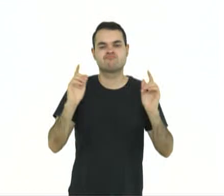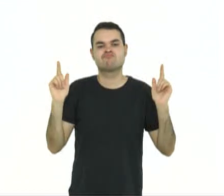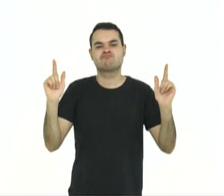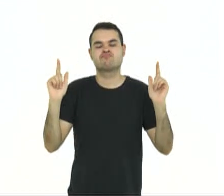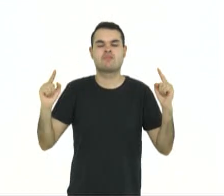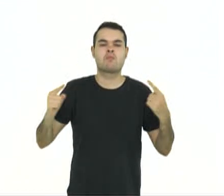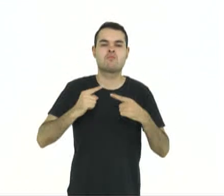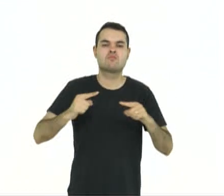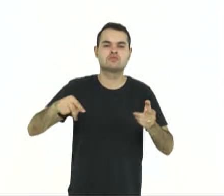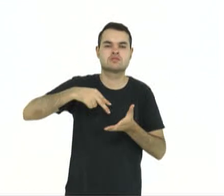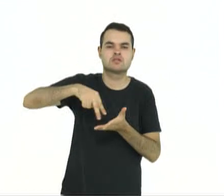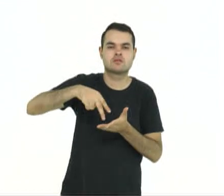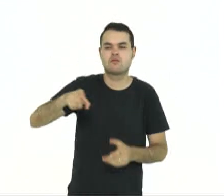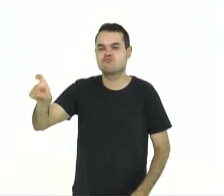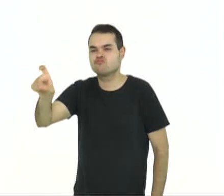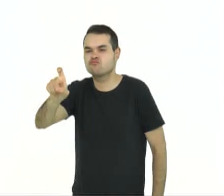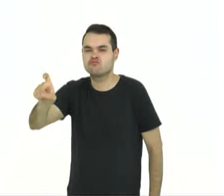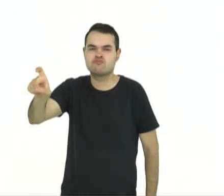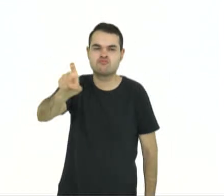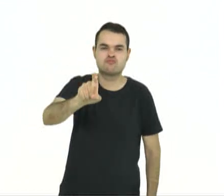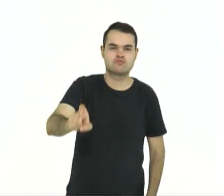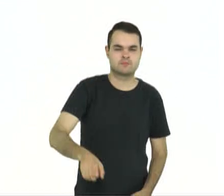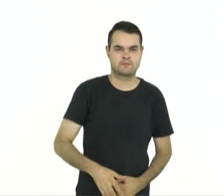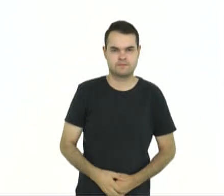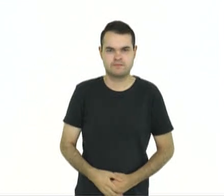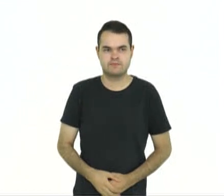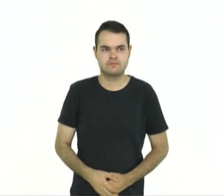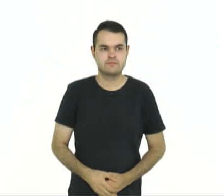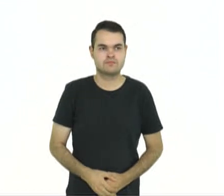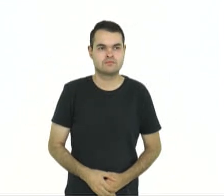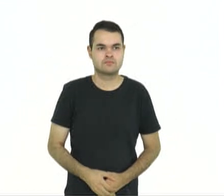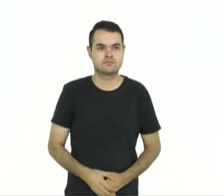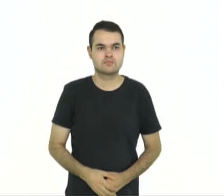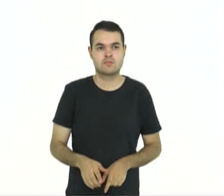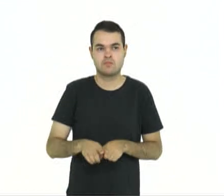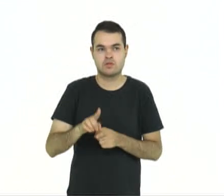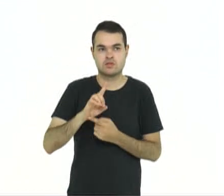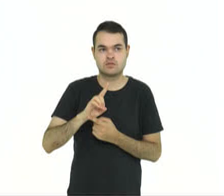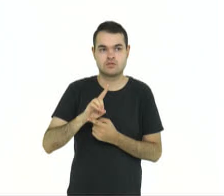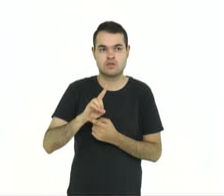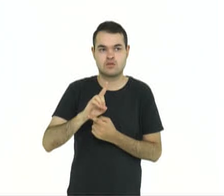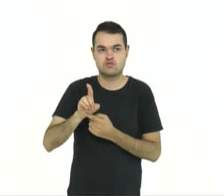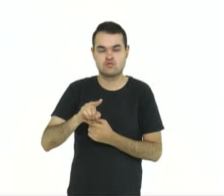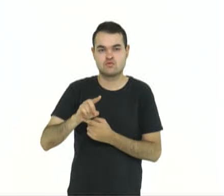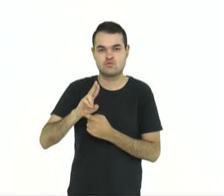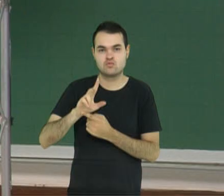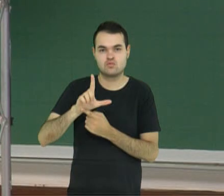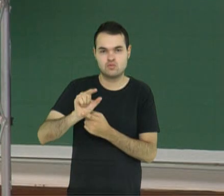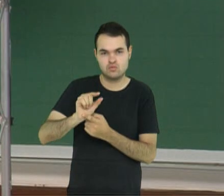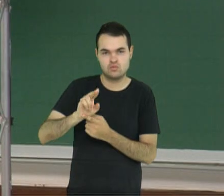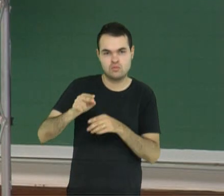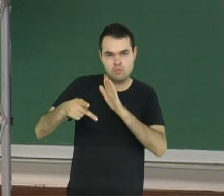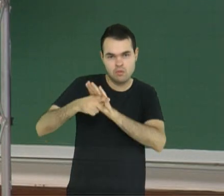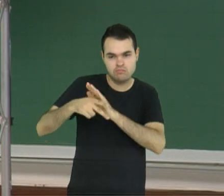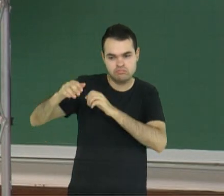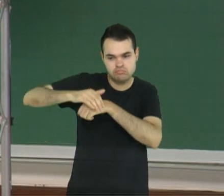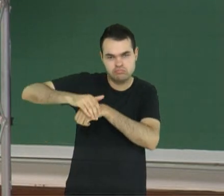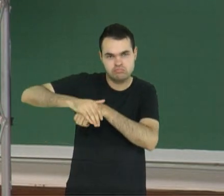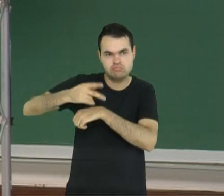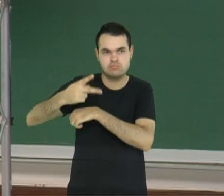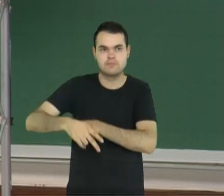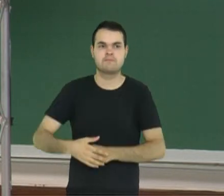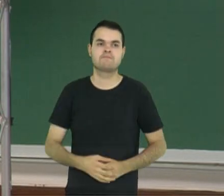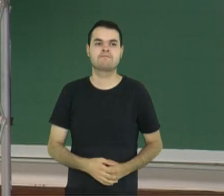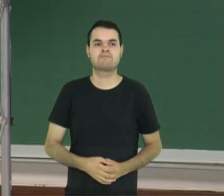música, dança e grafite. Zulu Nation, DJ Africa Bambaataa. Eu quero só